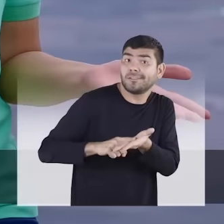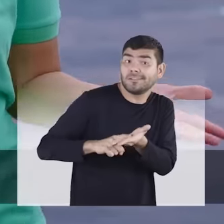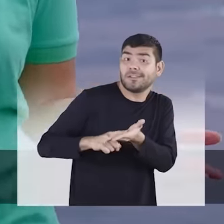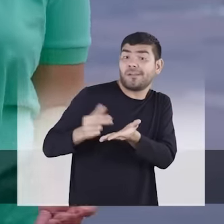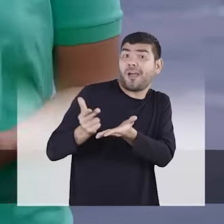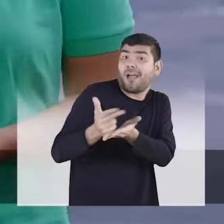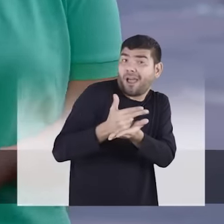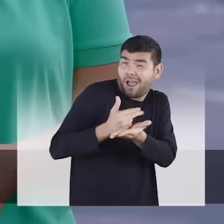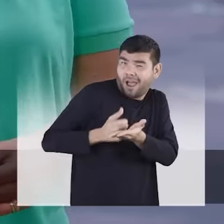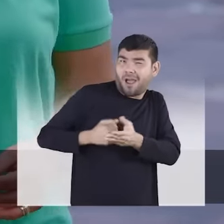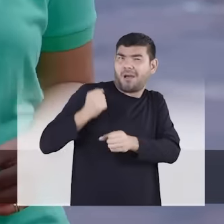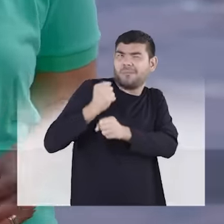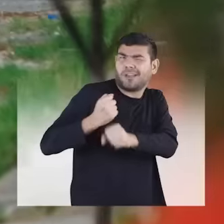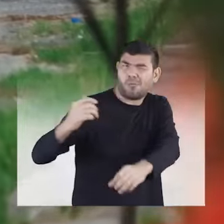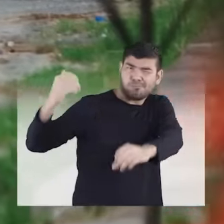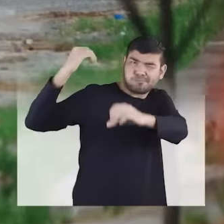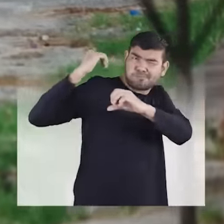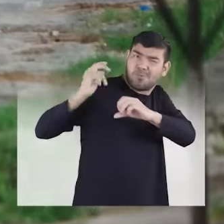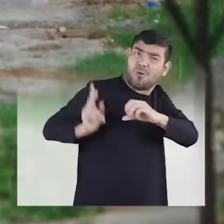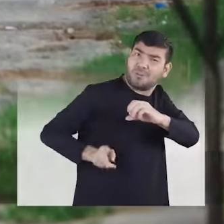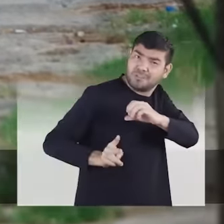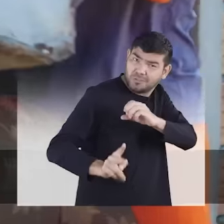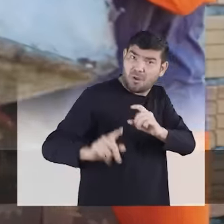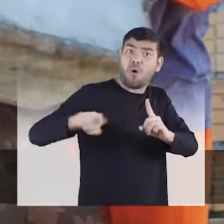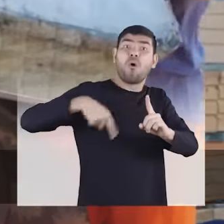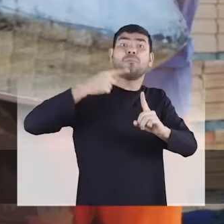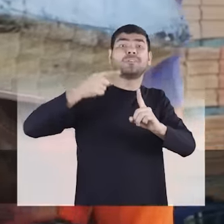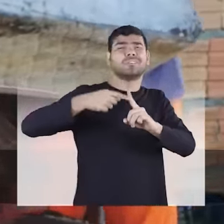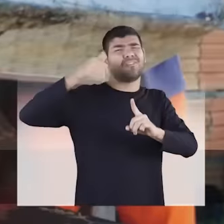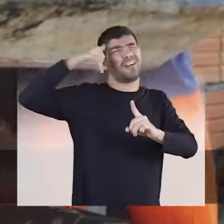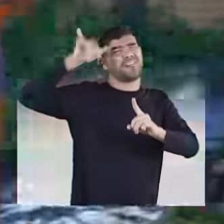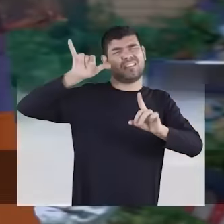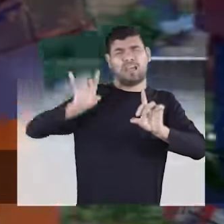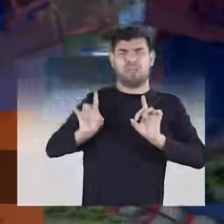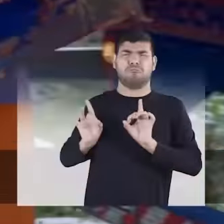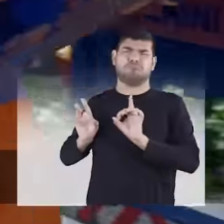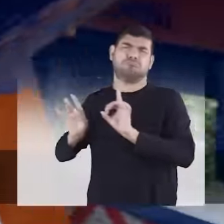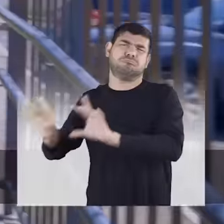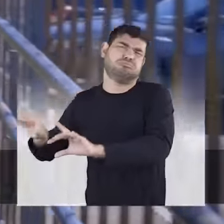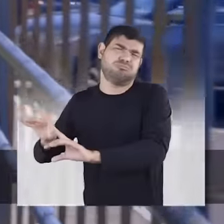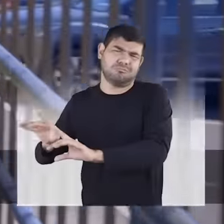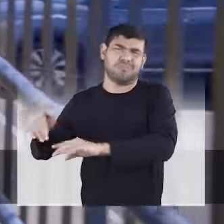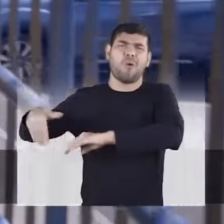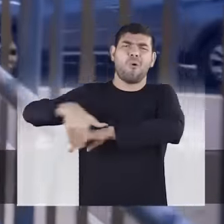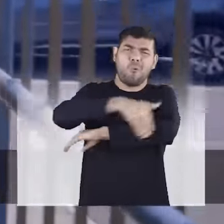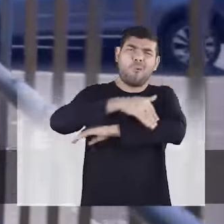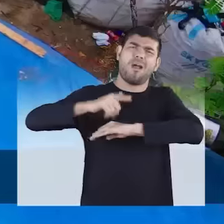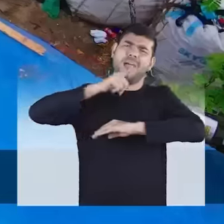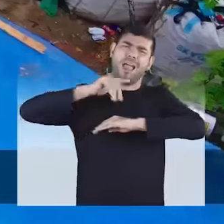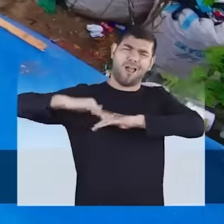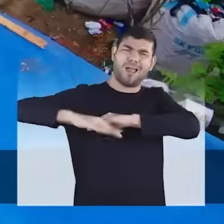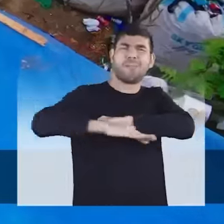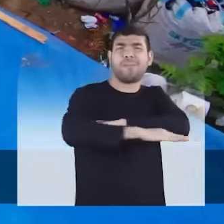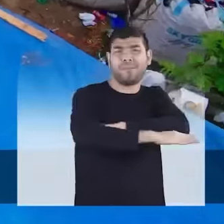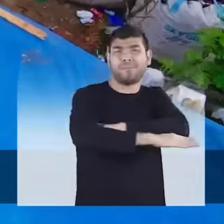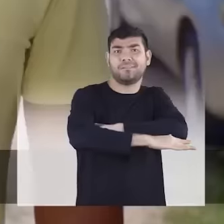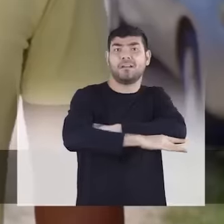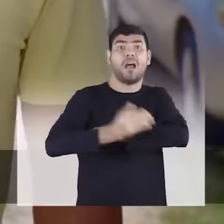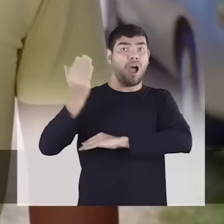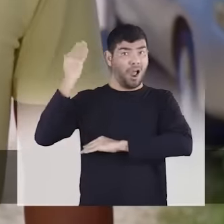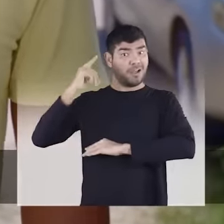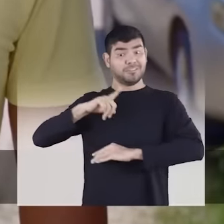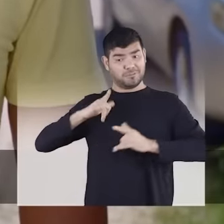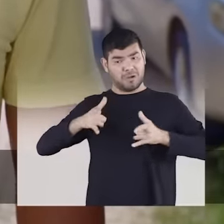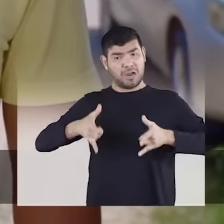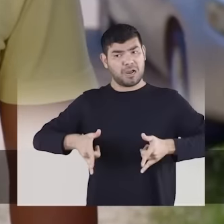de grandes objetos continua. O objetivo é evitar o descarte irregular em vias ou igarapés. Tinha